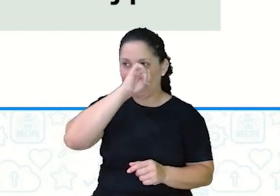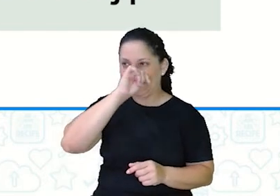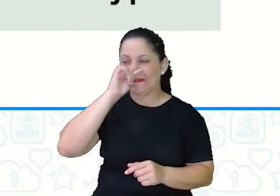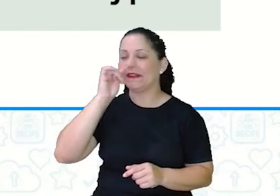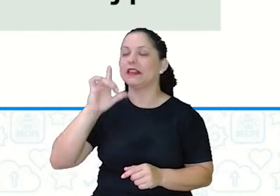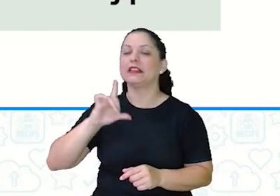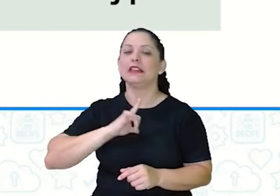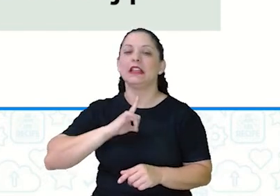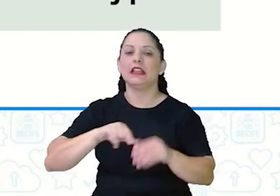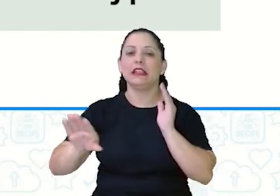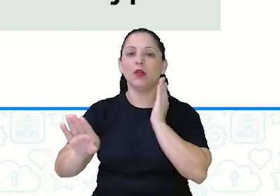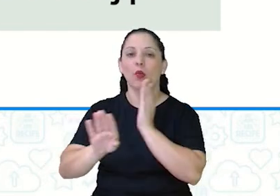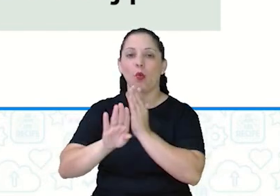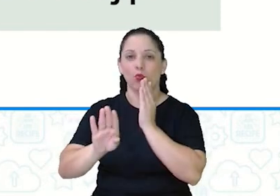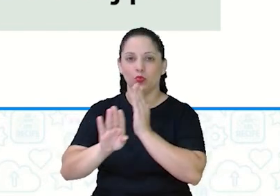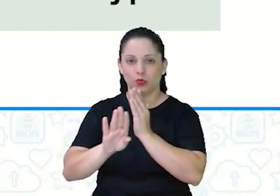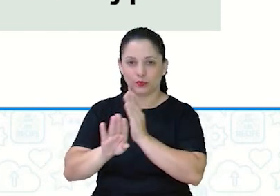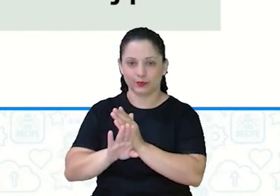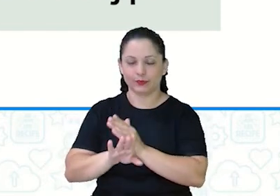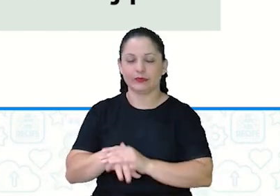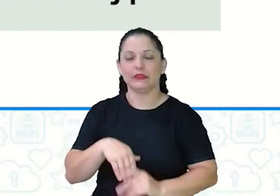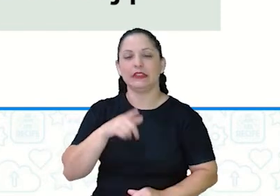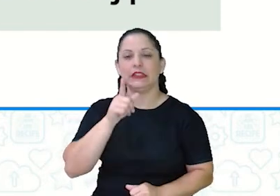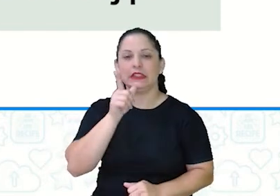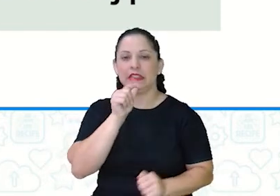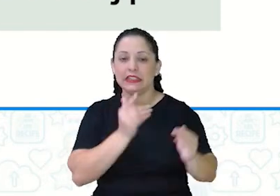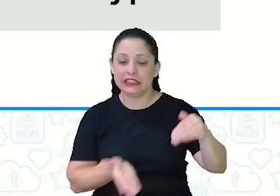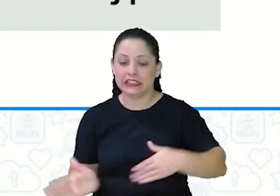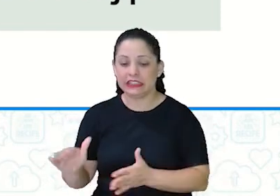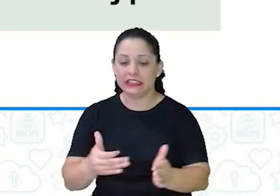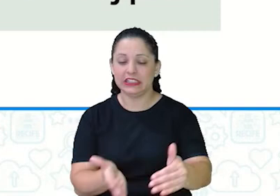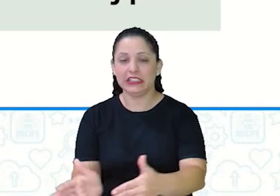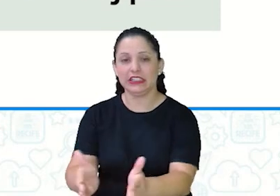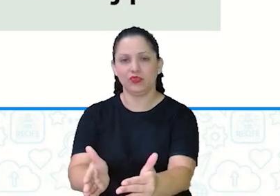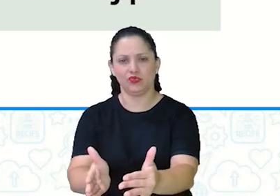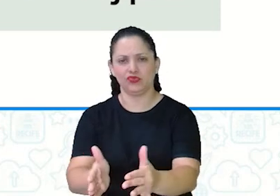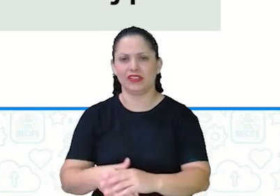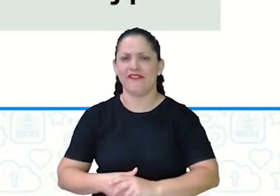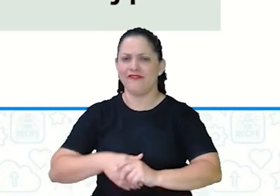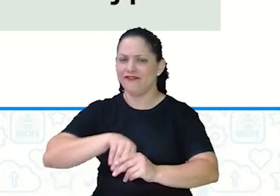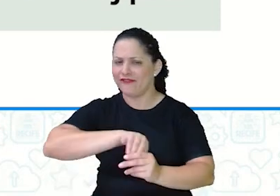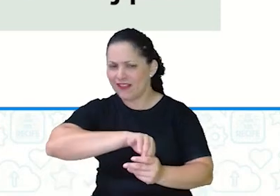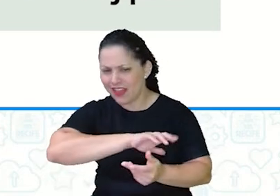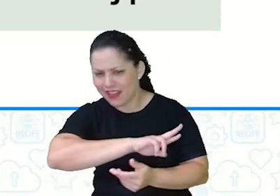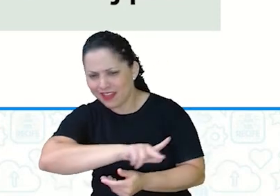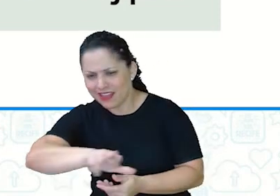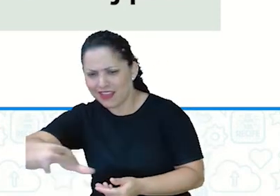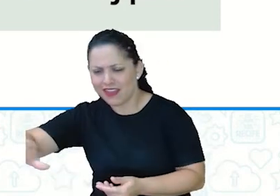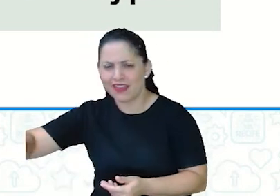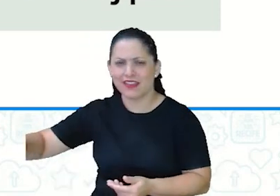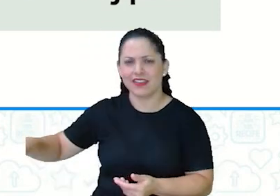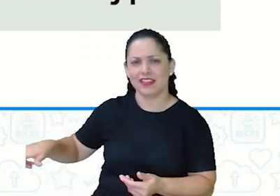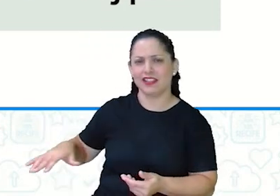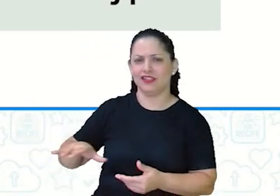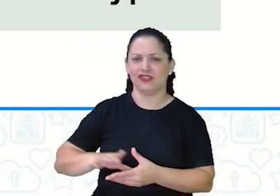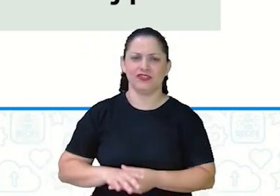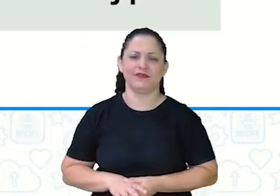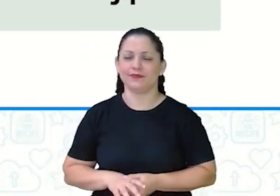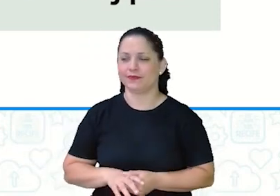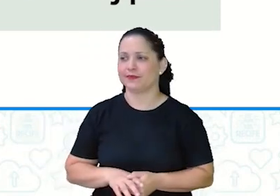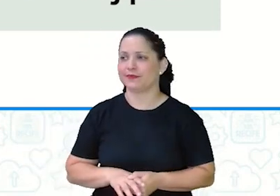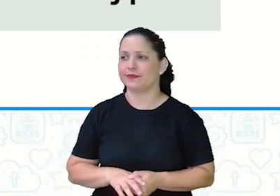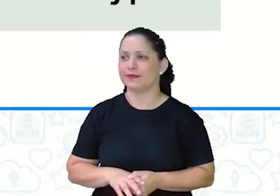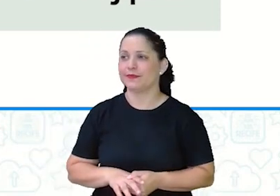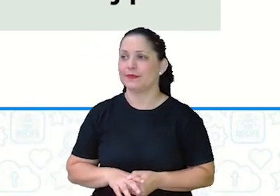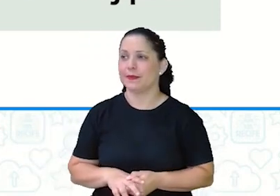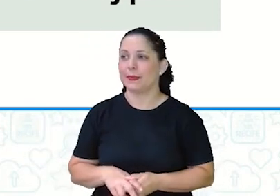rios, de riachos, que vão se juntando e vão formando. Existem várias bacias aqui, ó. Essa ponte, essa